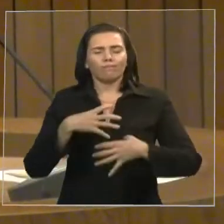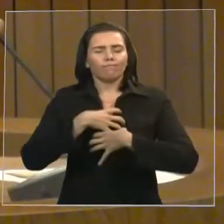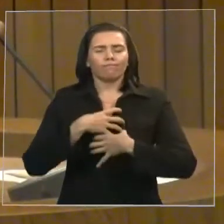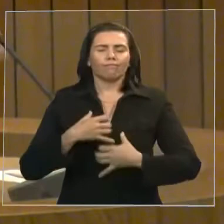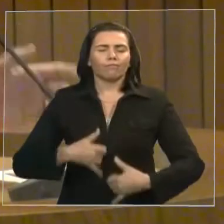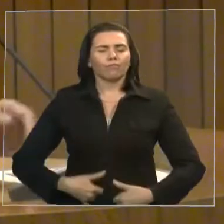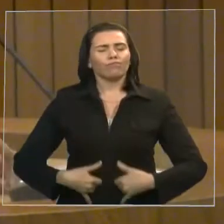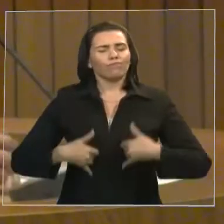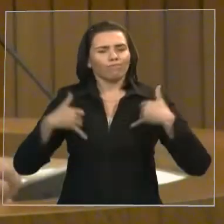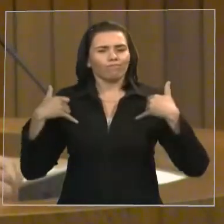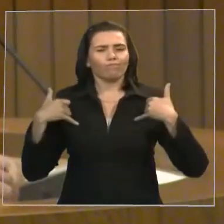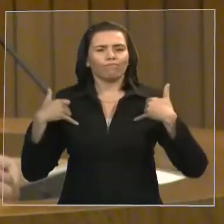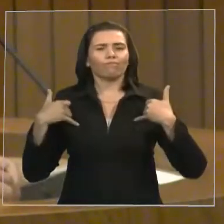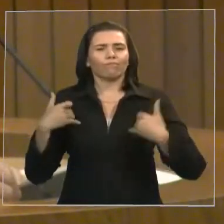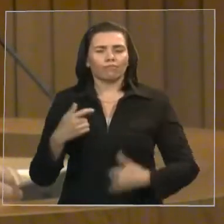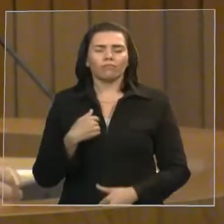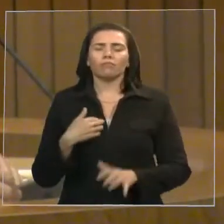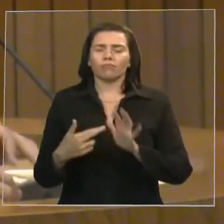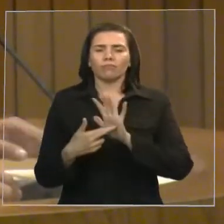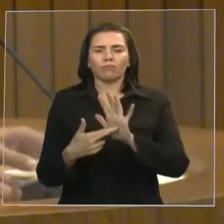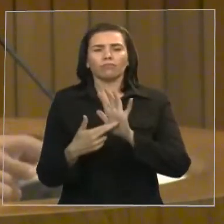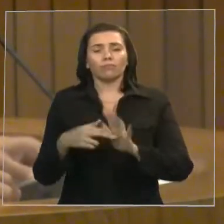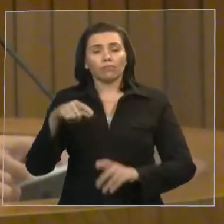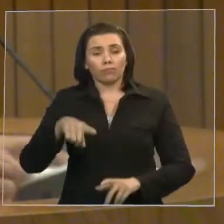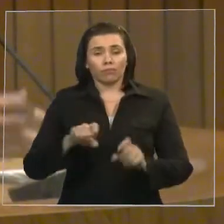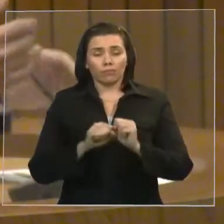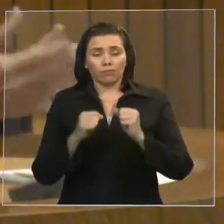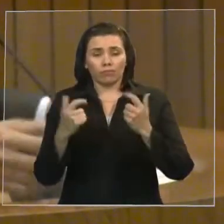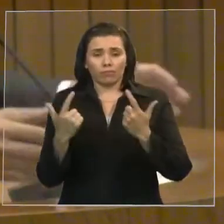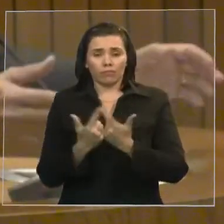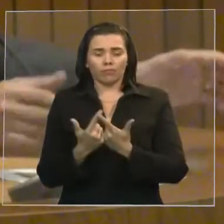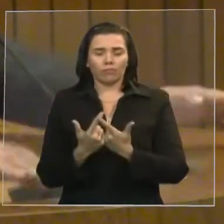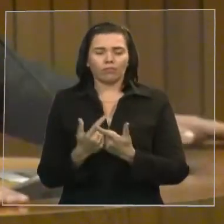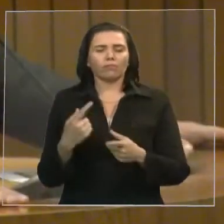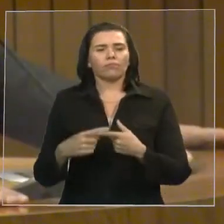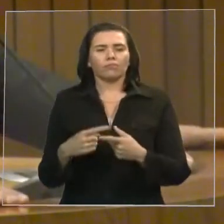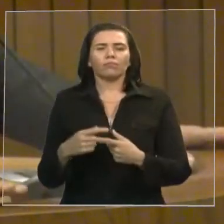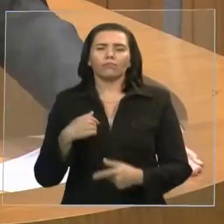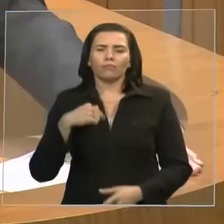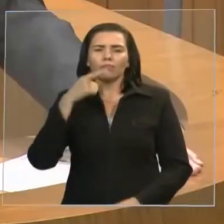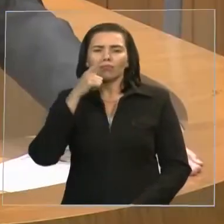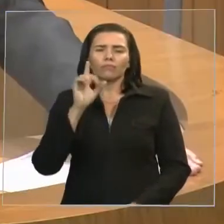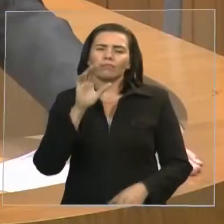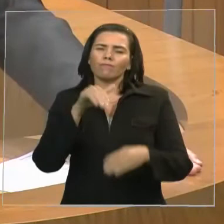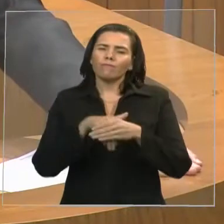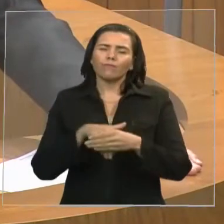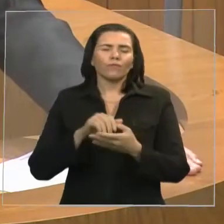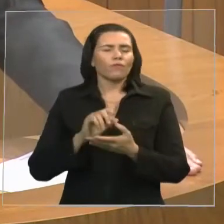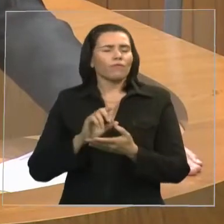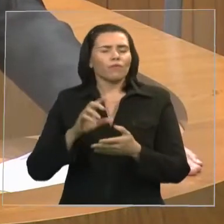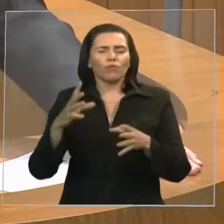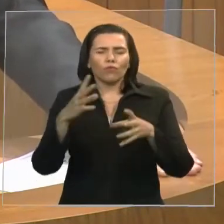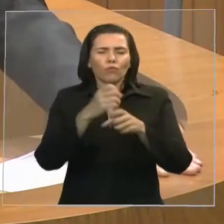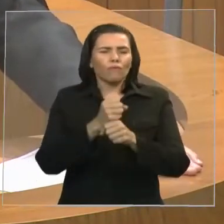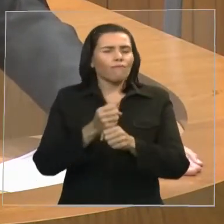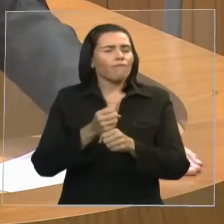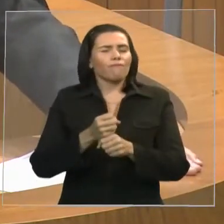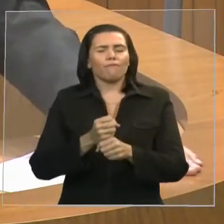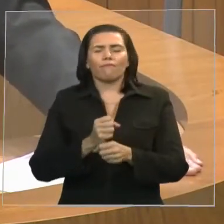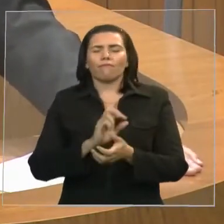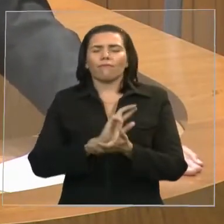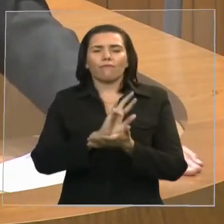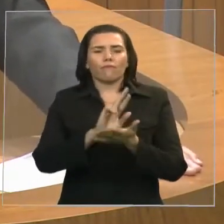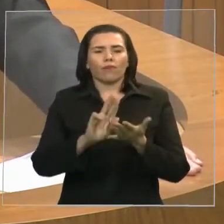casa legislativa, por ter já sido votado várias vezes e por ter feito algo